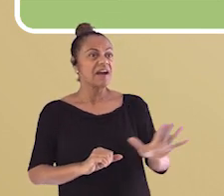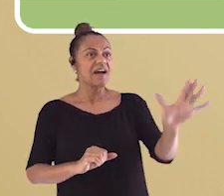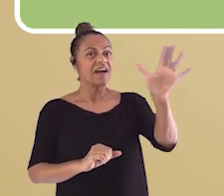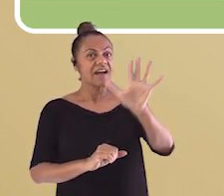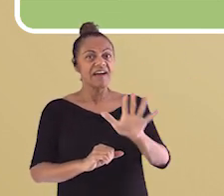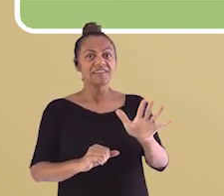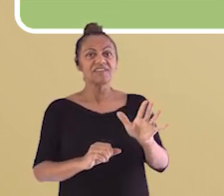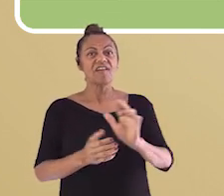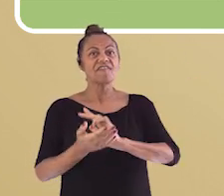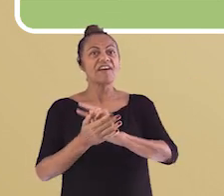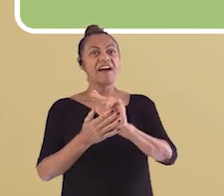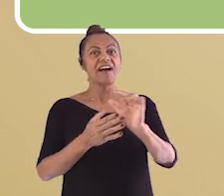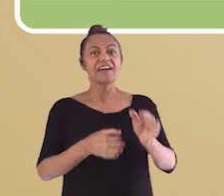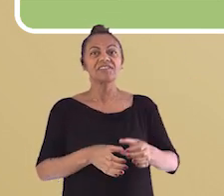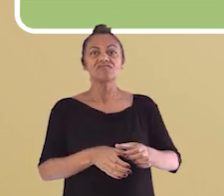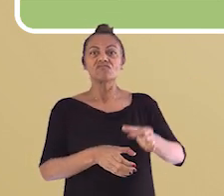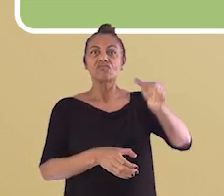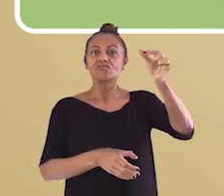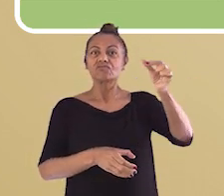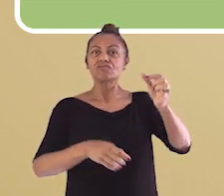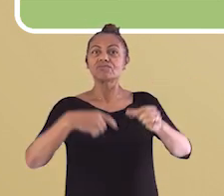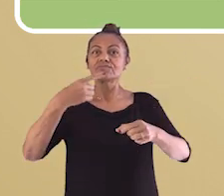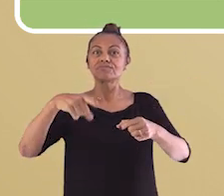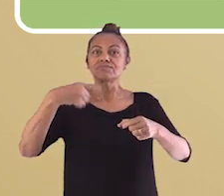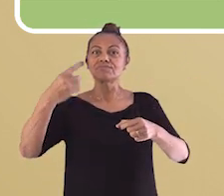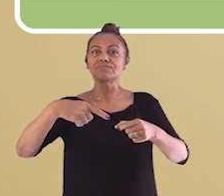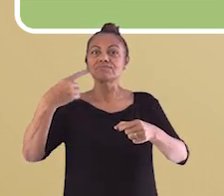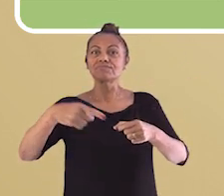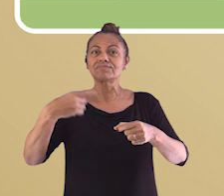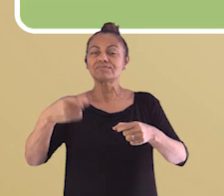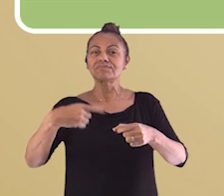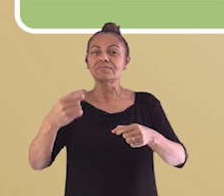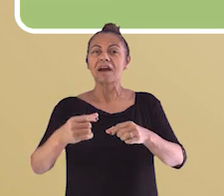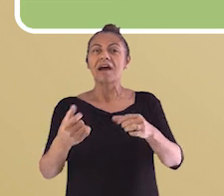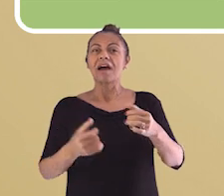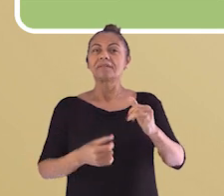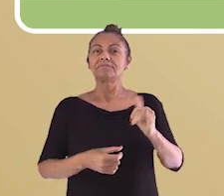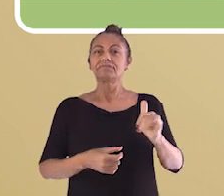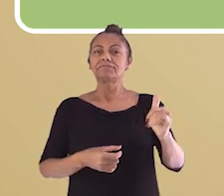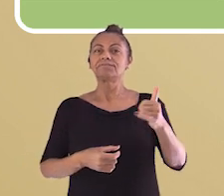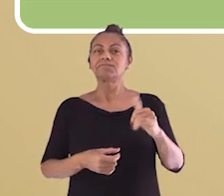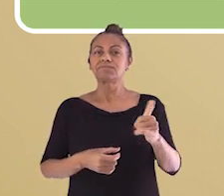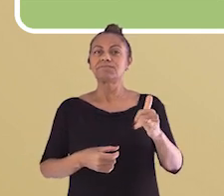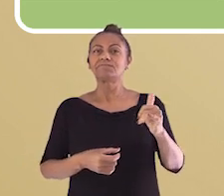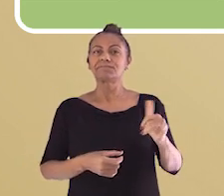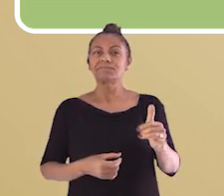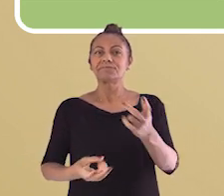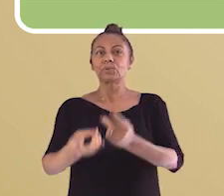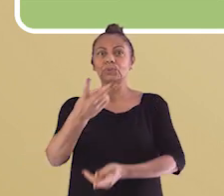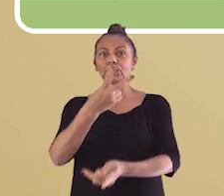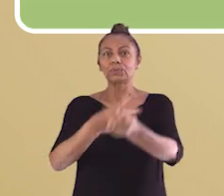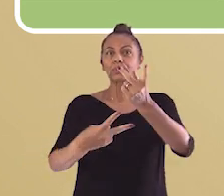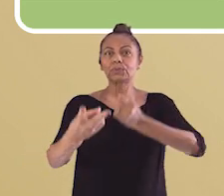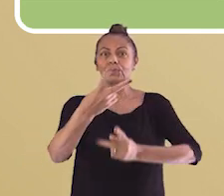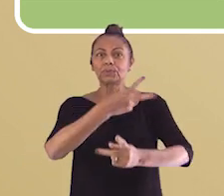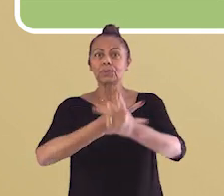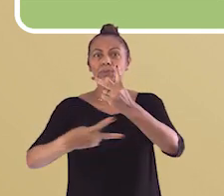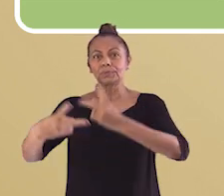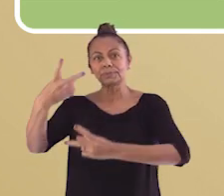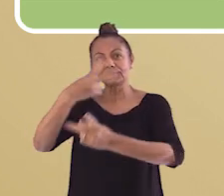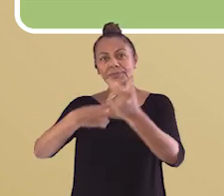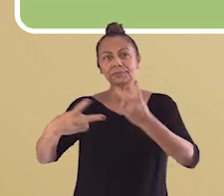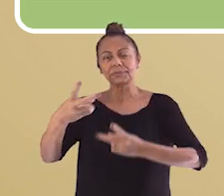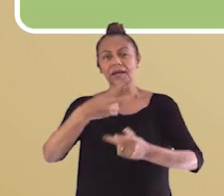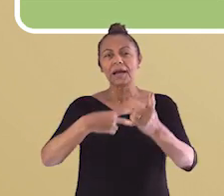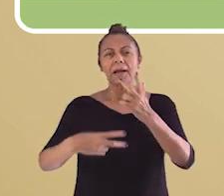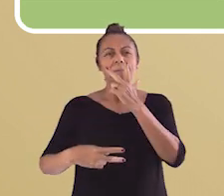de energia eólica. Eles geram energia a partir do vento, que gera movimento nas pás, nas hélices, como